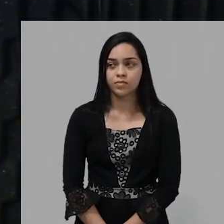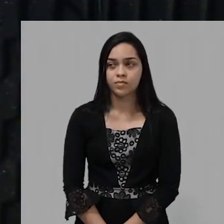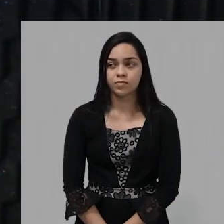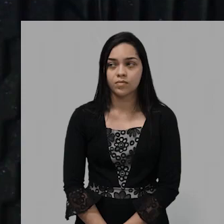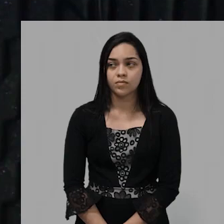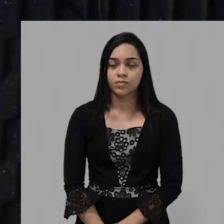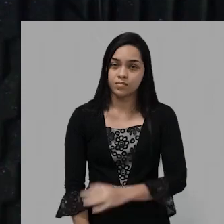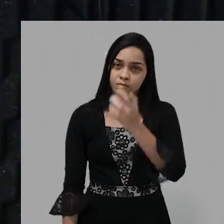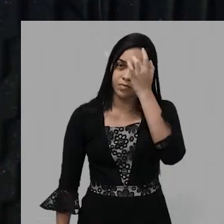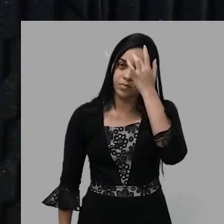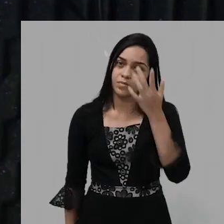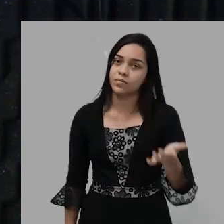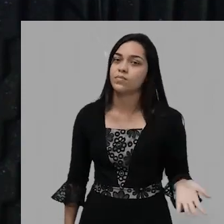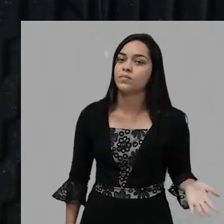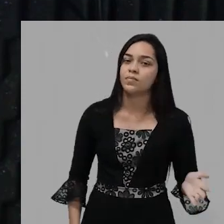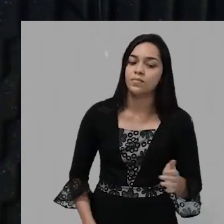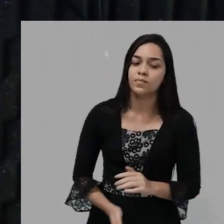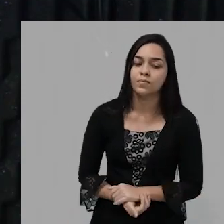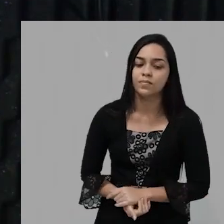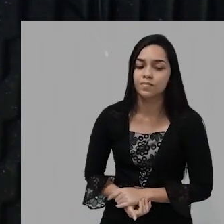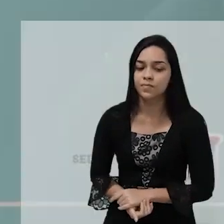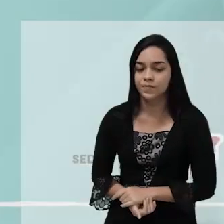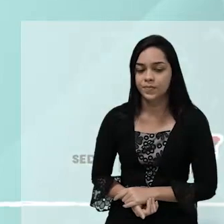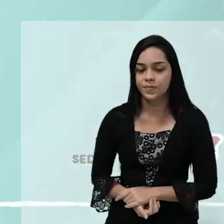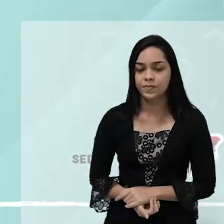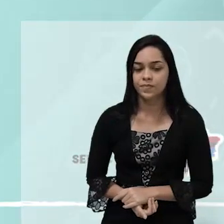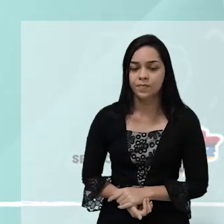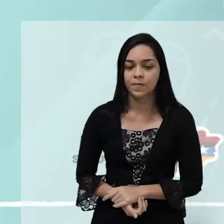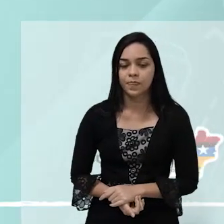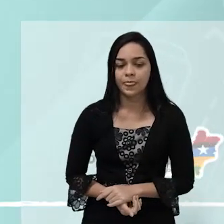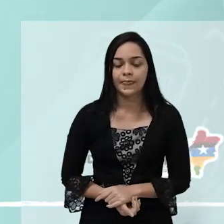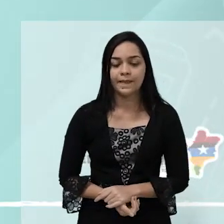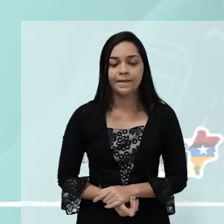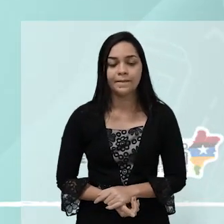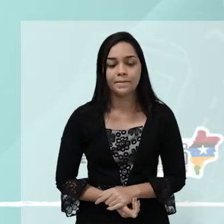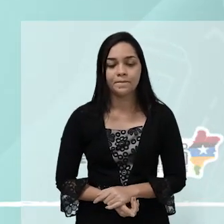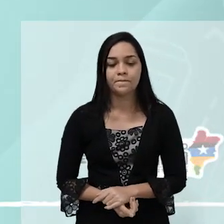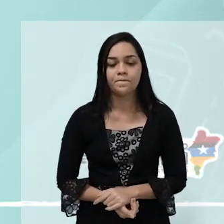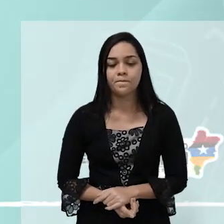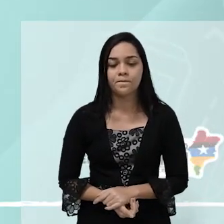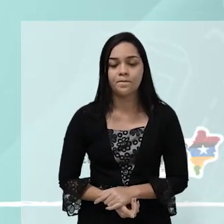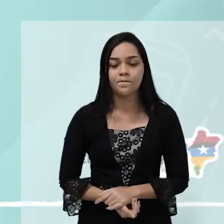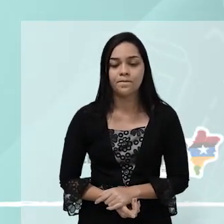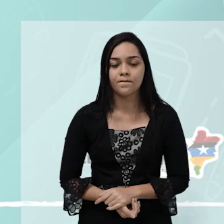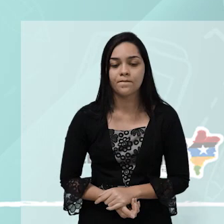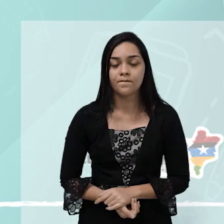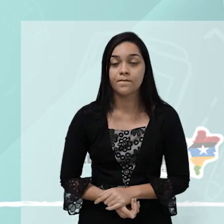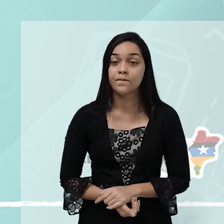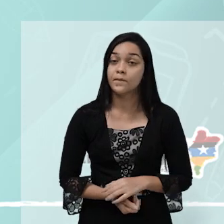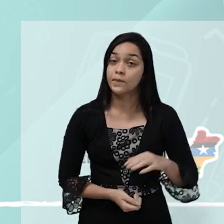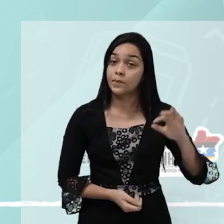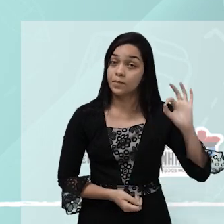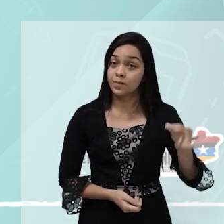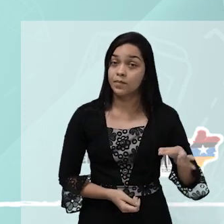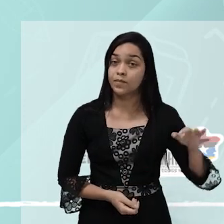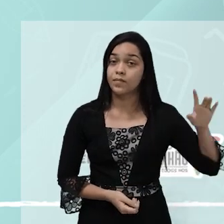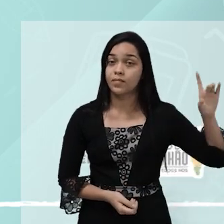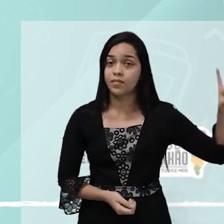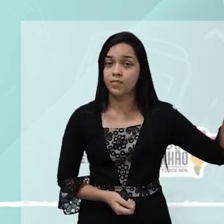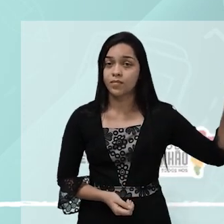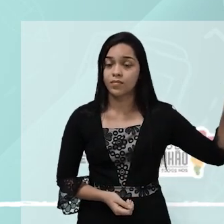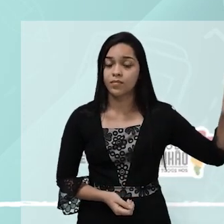está mais do que fácil, né, turma? E aí? A alternativa correta, letra